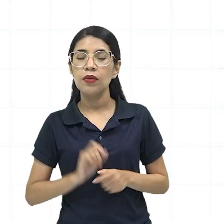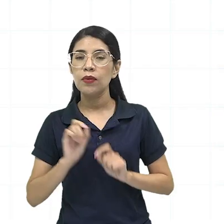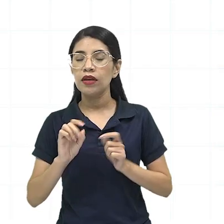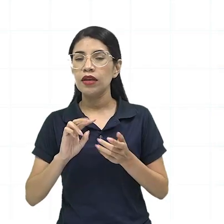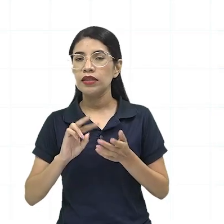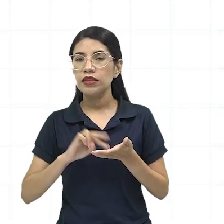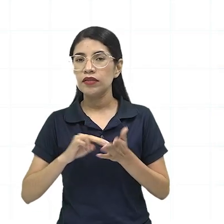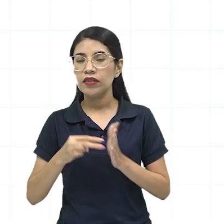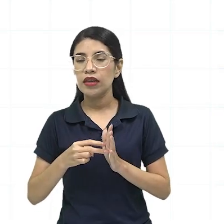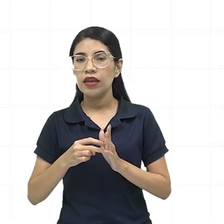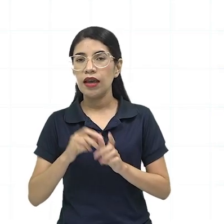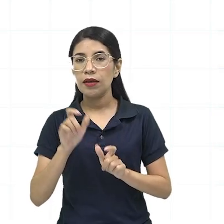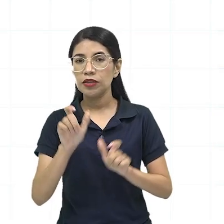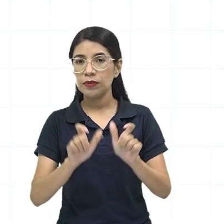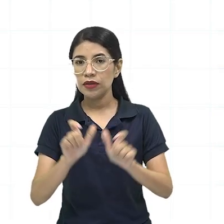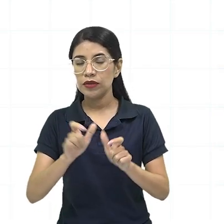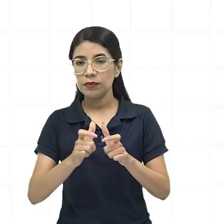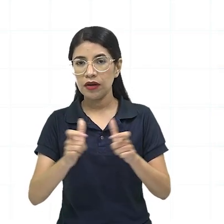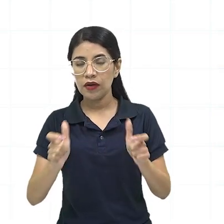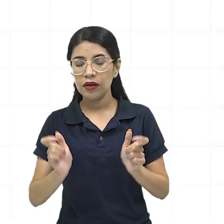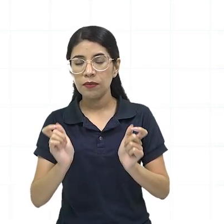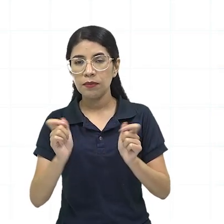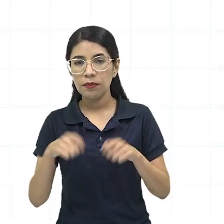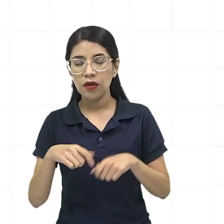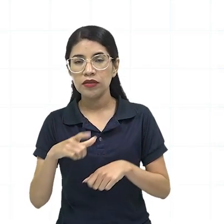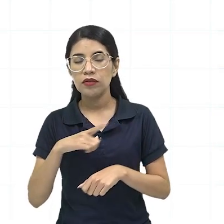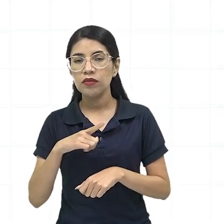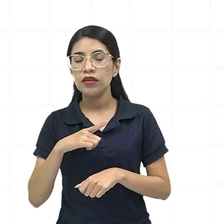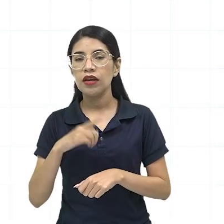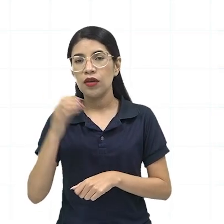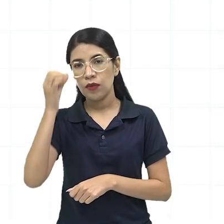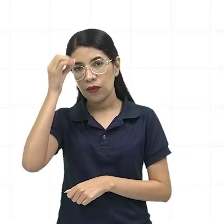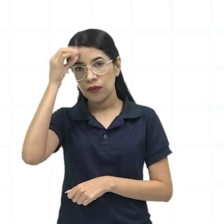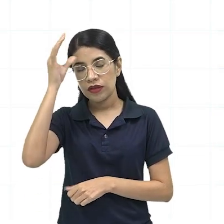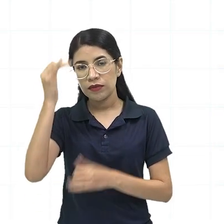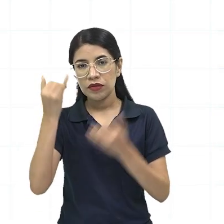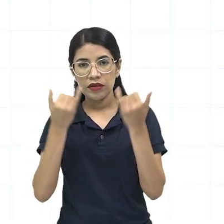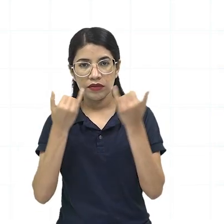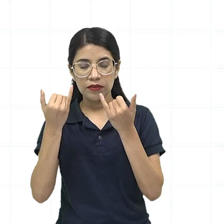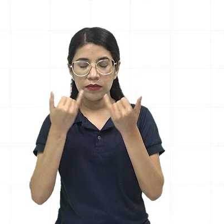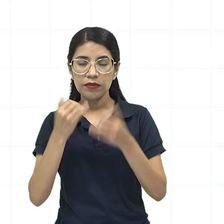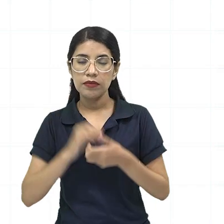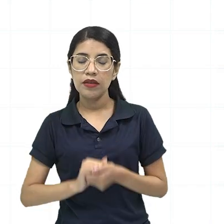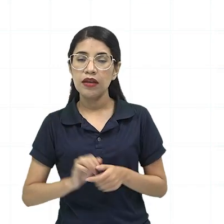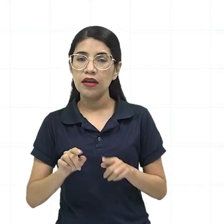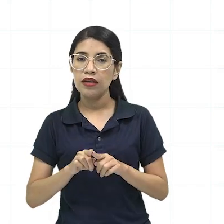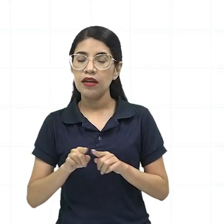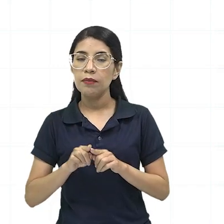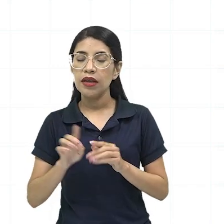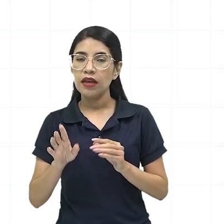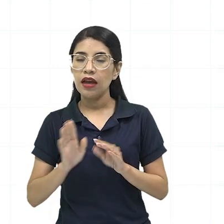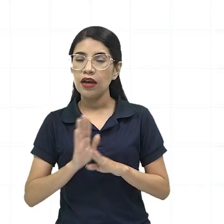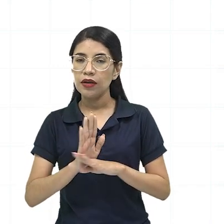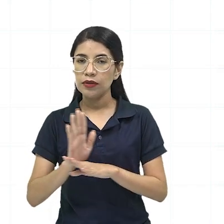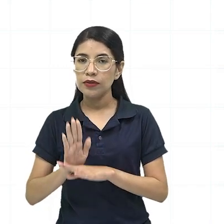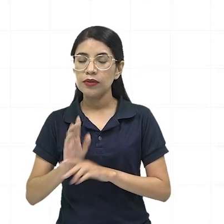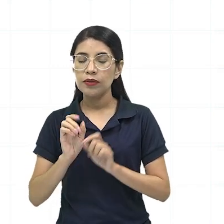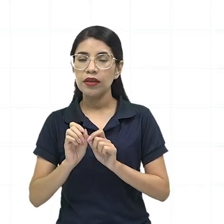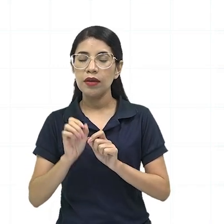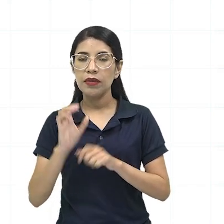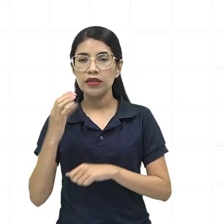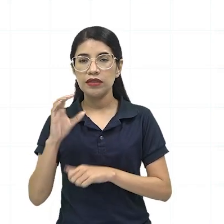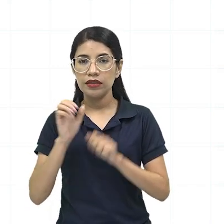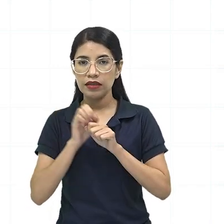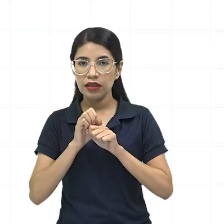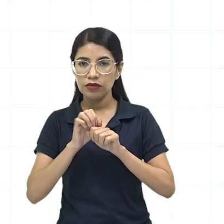que mais pessoas consigam ter contato com esses dados. E isso contribui para a disseminação da